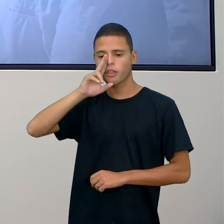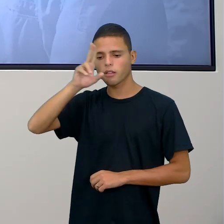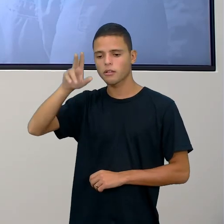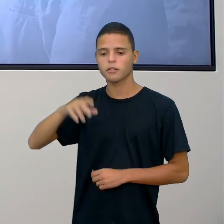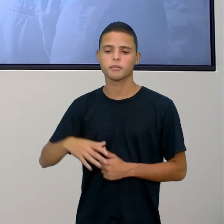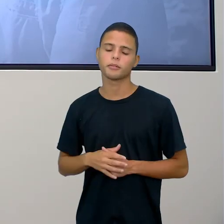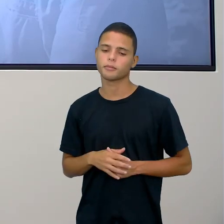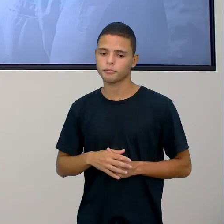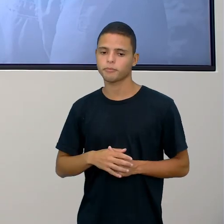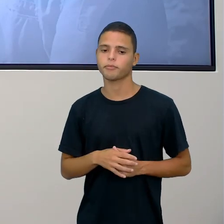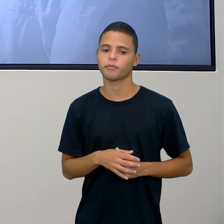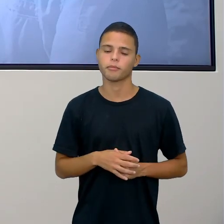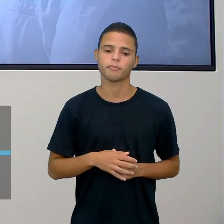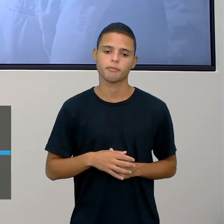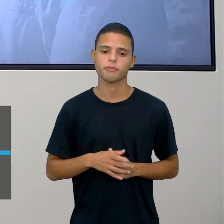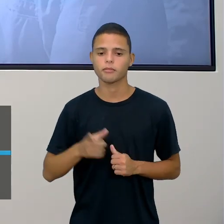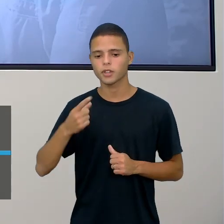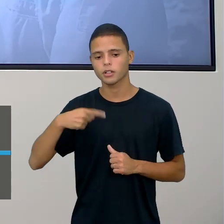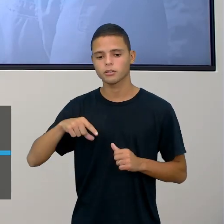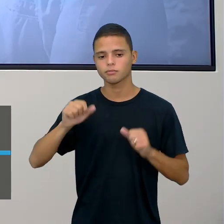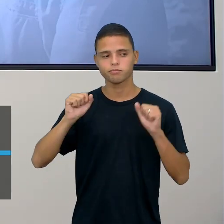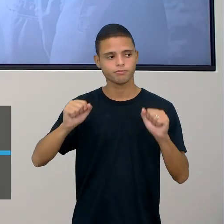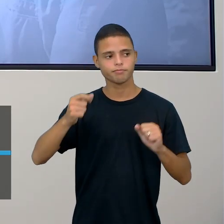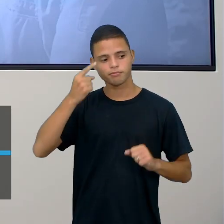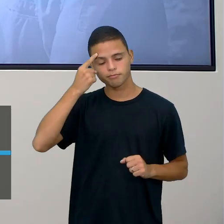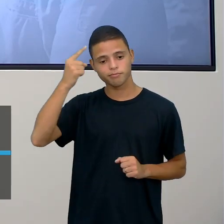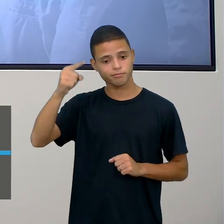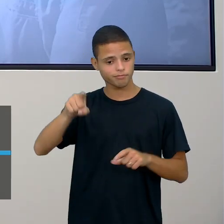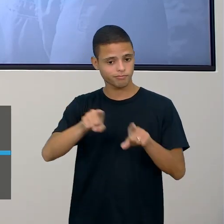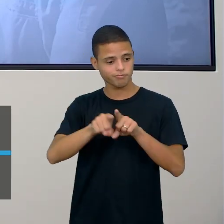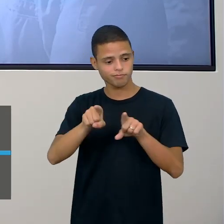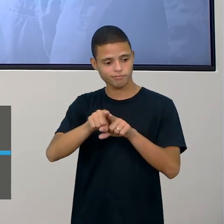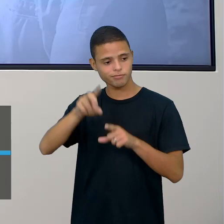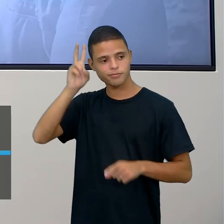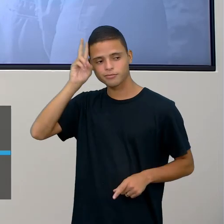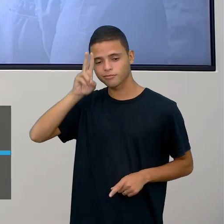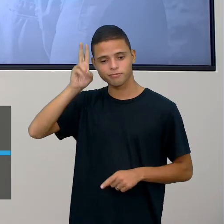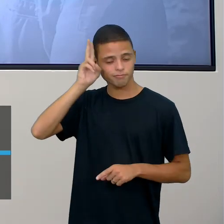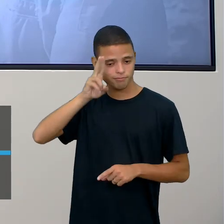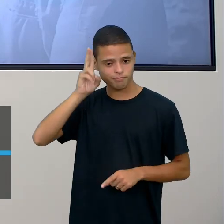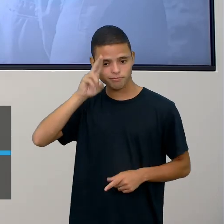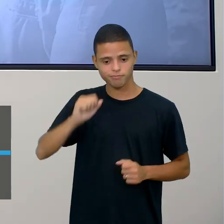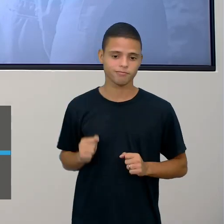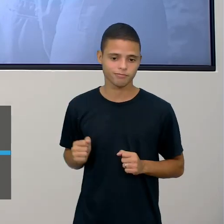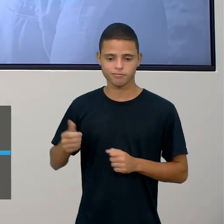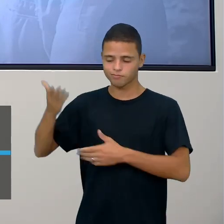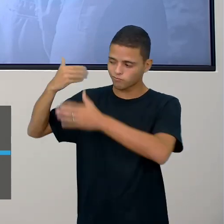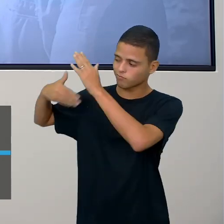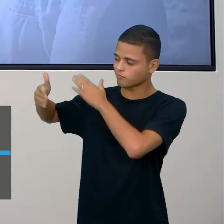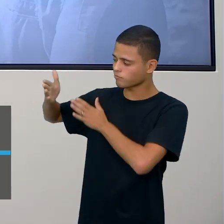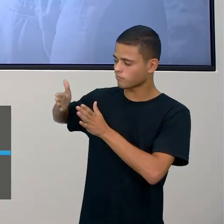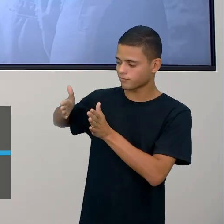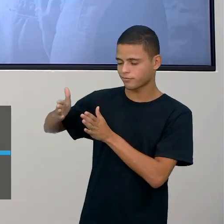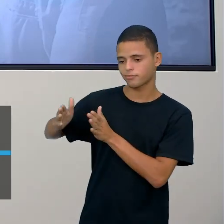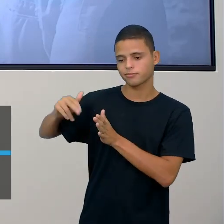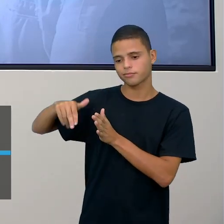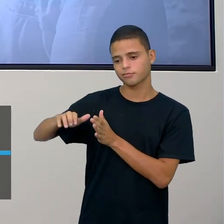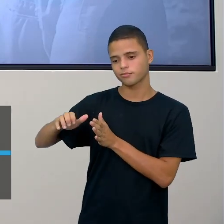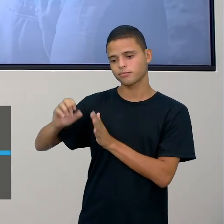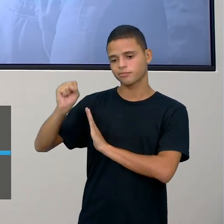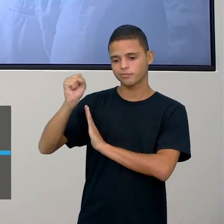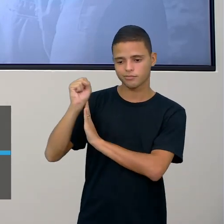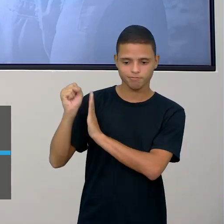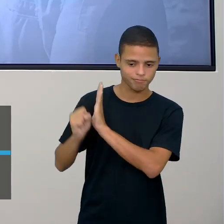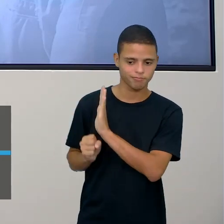E daí nós podemos pensar até na história, no período do neocolonialismo, né? Vamos pensar aí no século